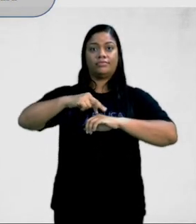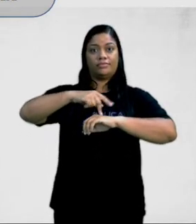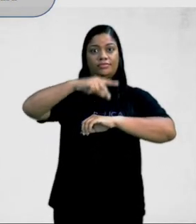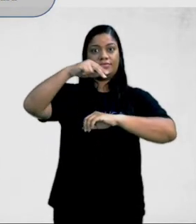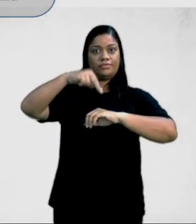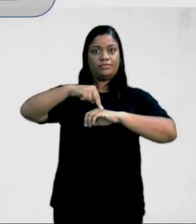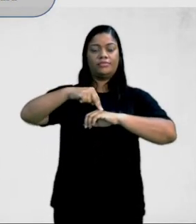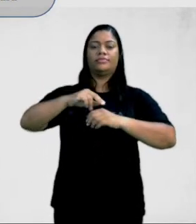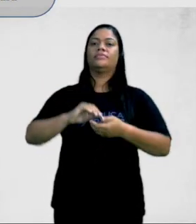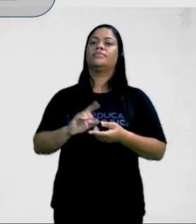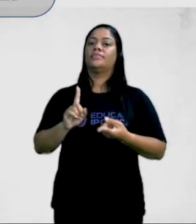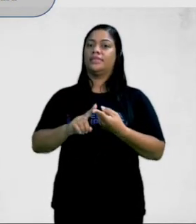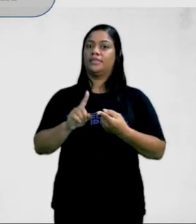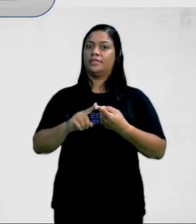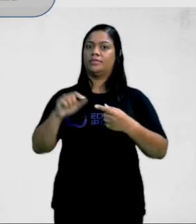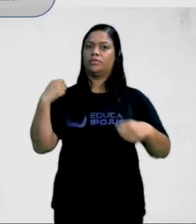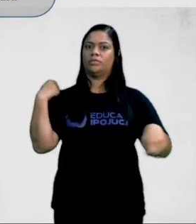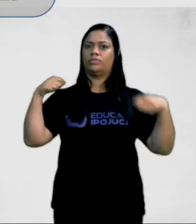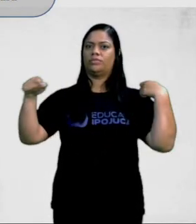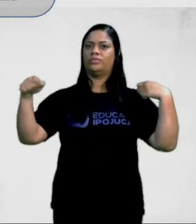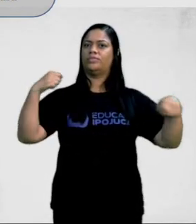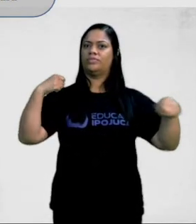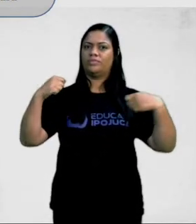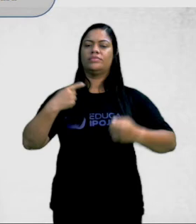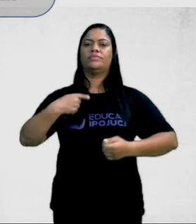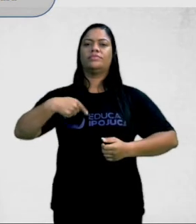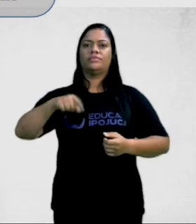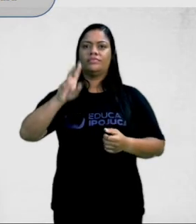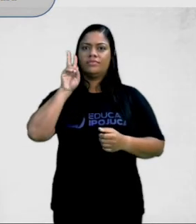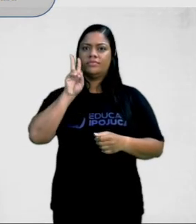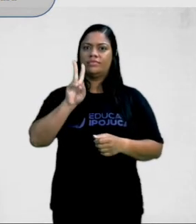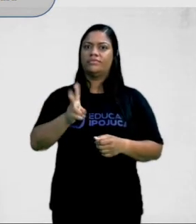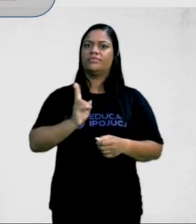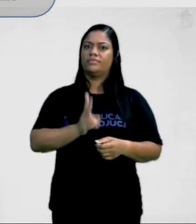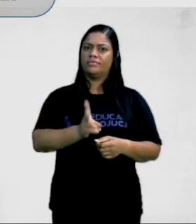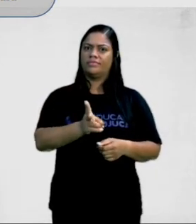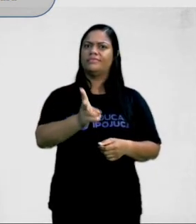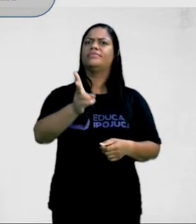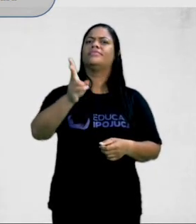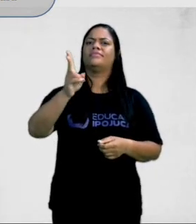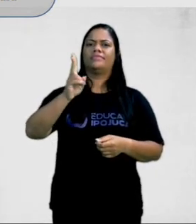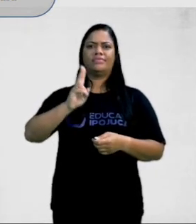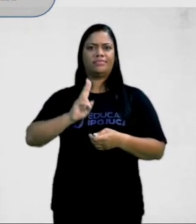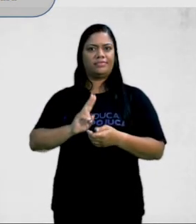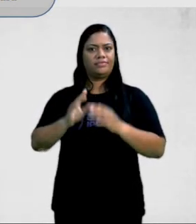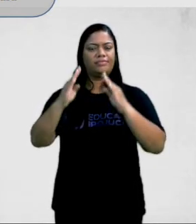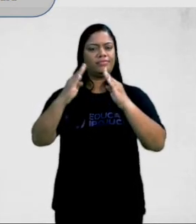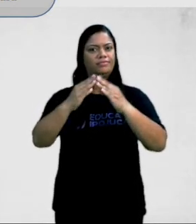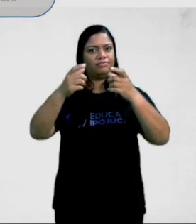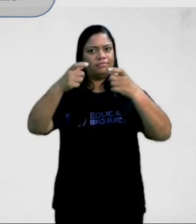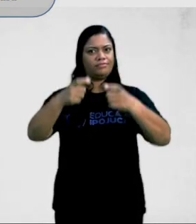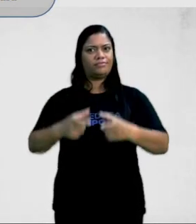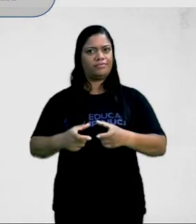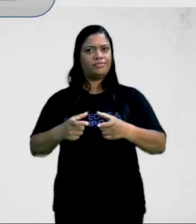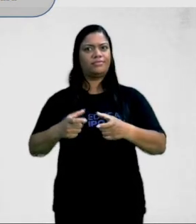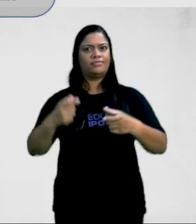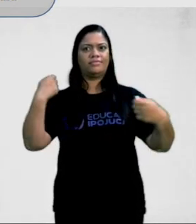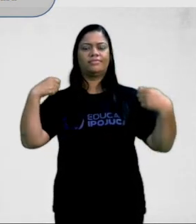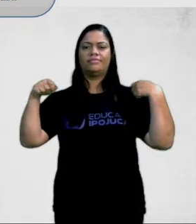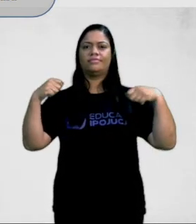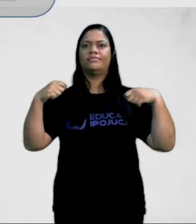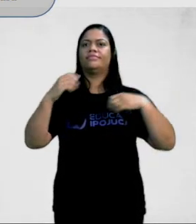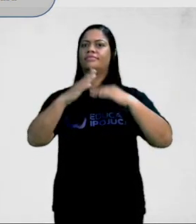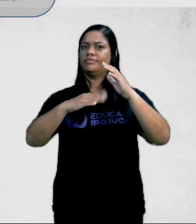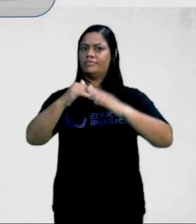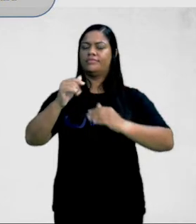ginástica de musculação, ou seja, aquela ginástica que a gente vai ver com mais frequência nas academias, a ginástica de competição,